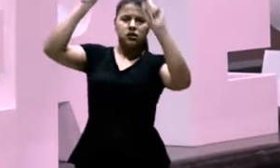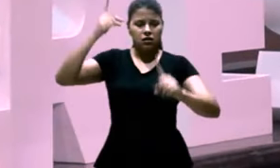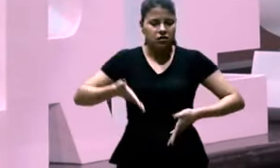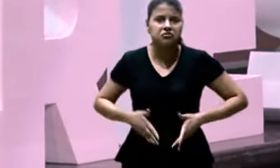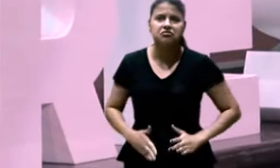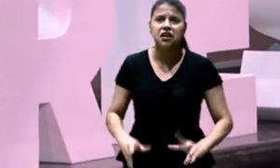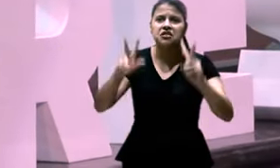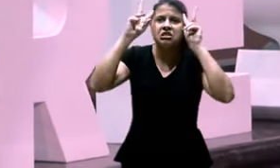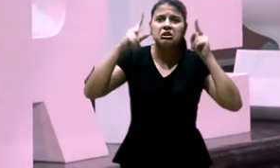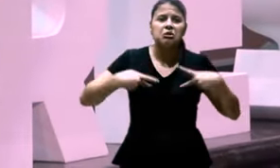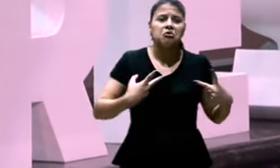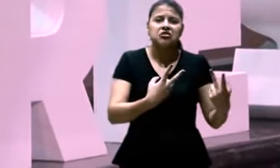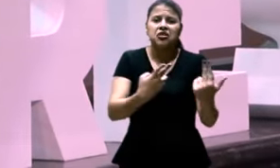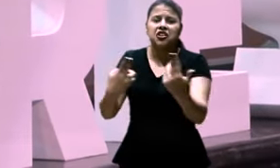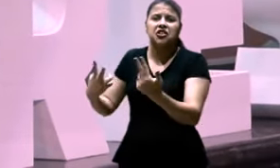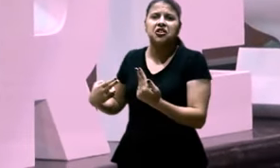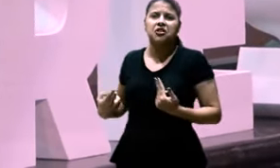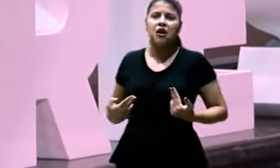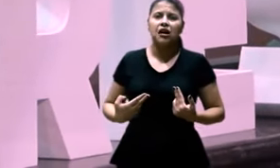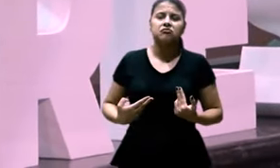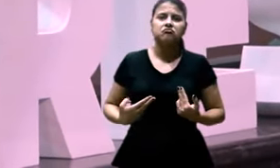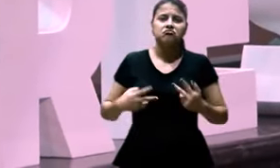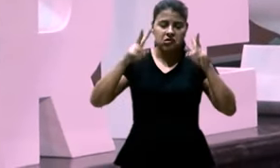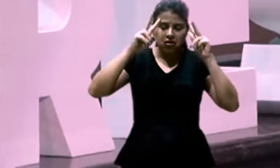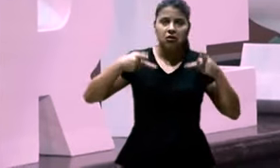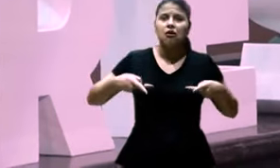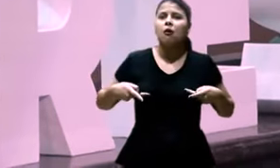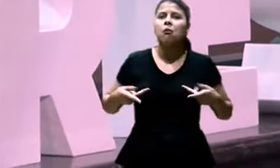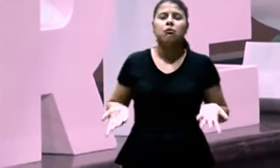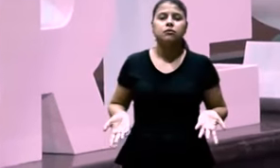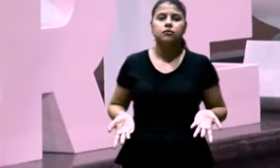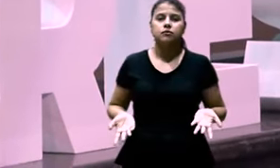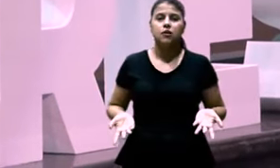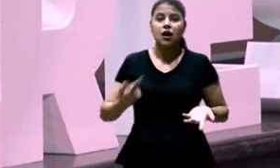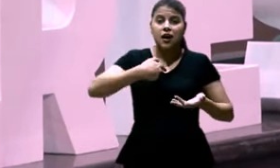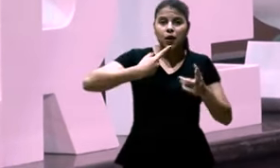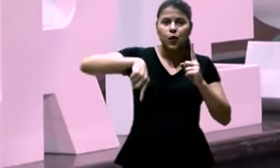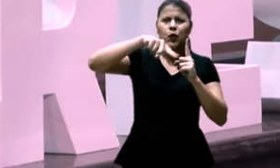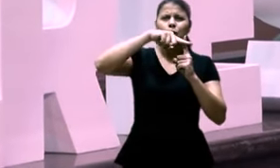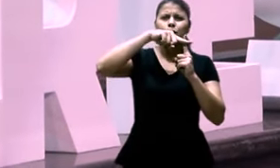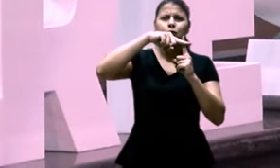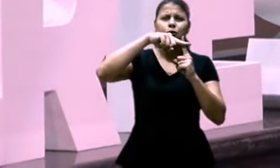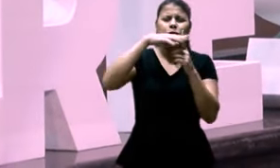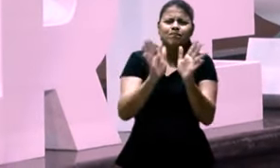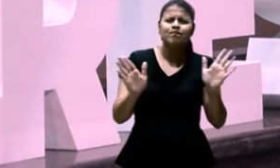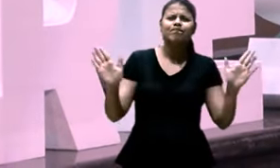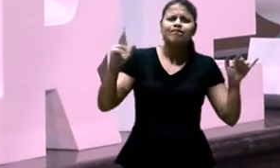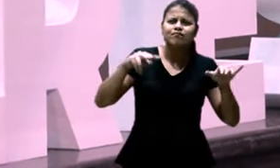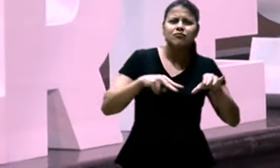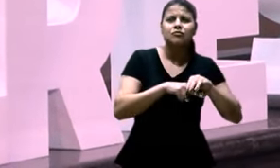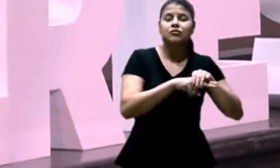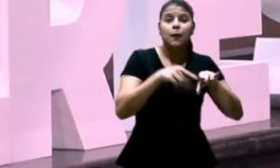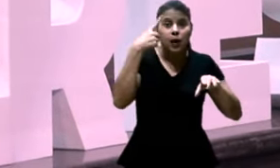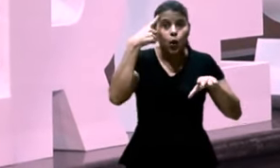a cruz, vou ser destruído como homem, mas ao terceiro dia eu vou levantar uma